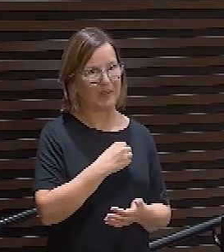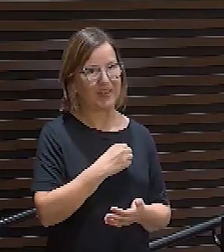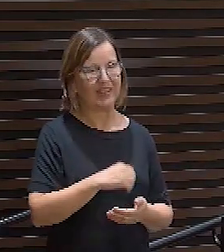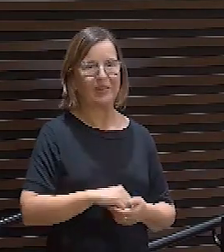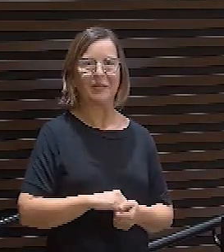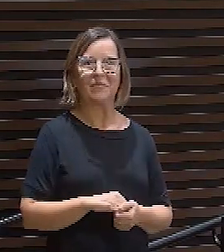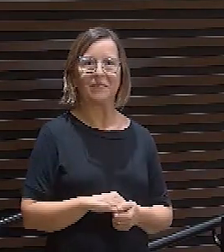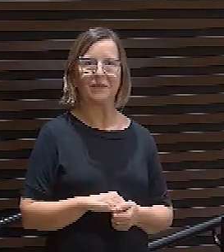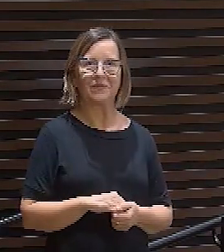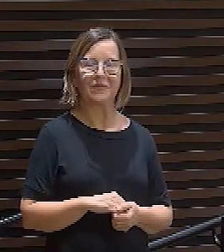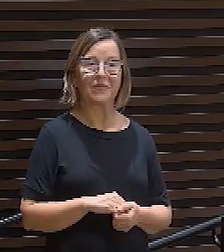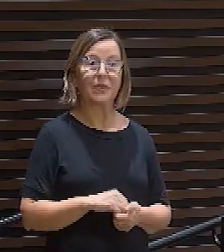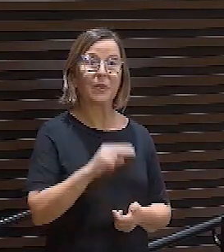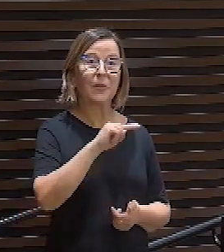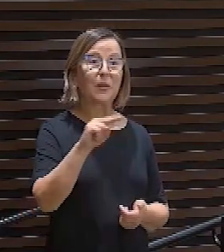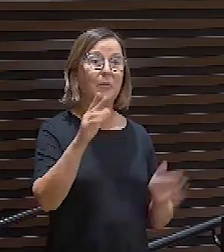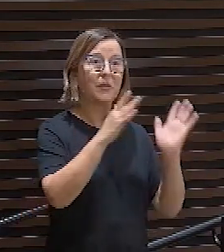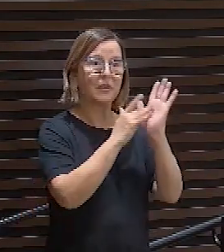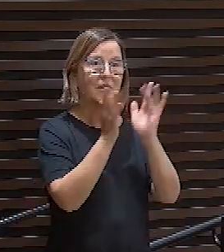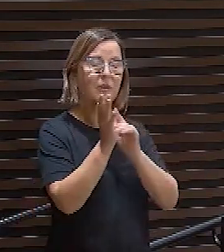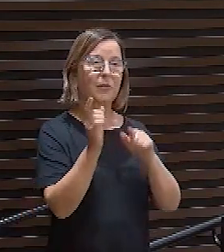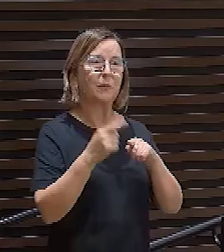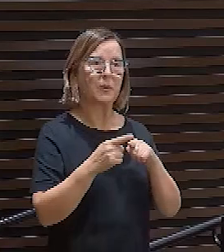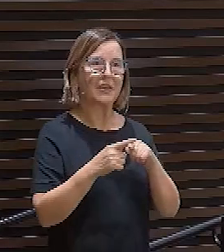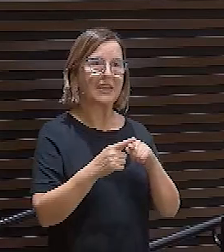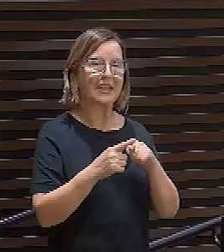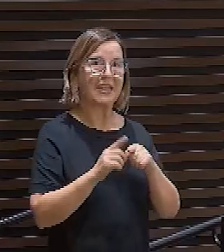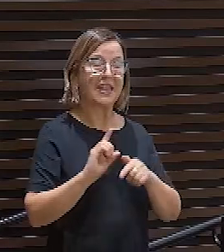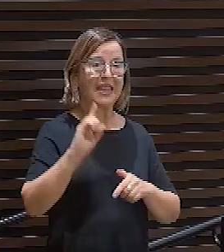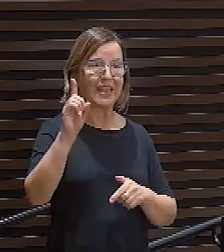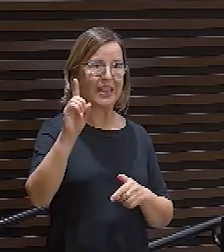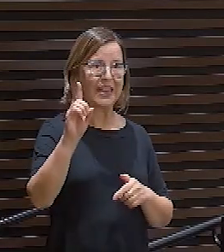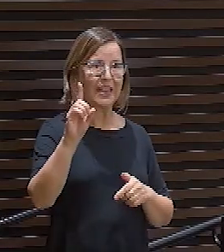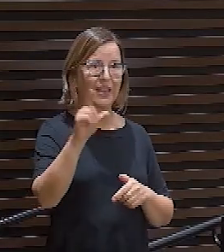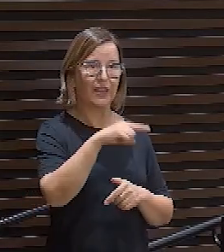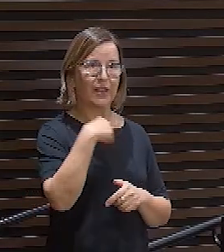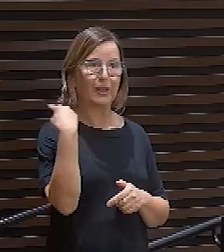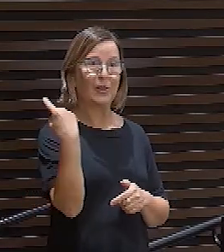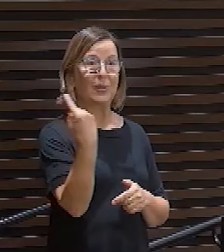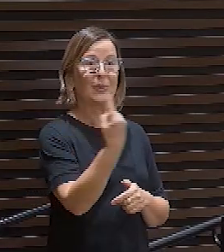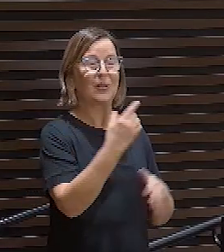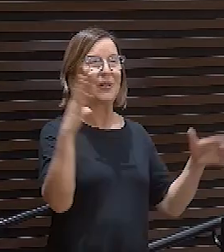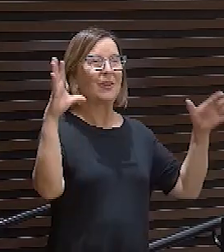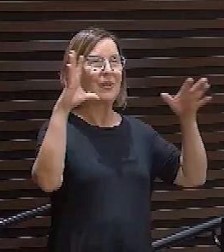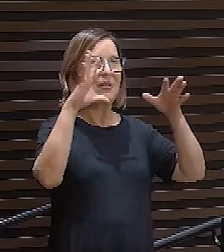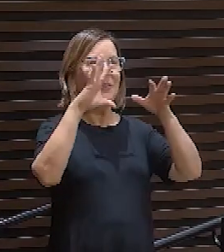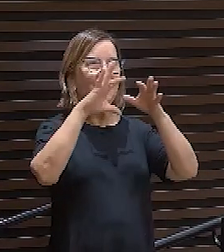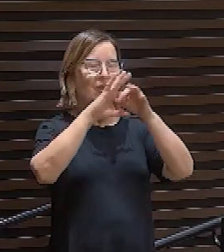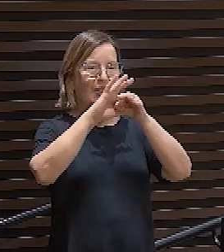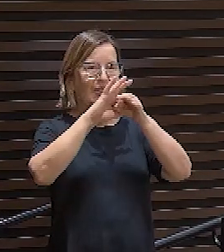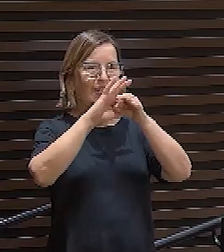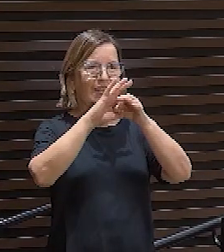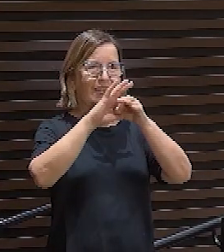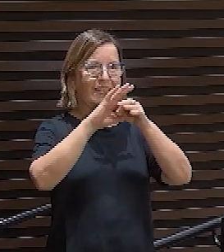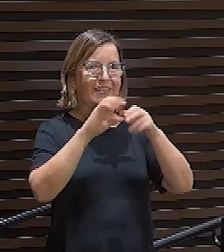O nome dele é Jesus porque ele nos uniu a ele em uma nova